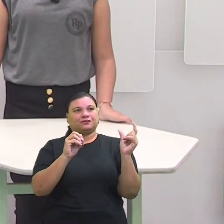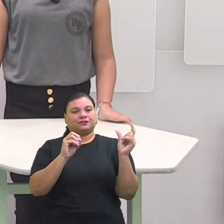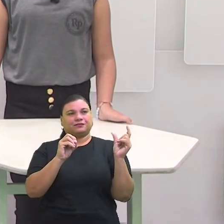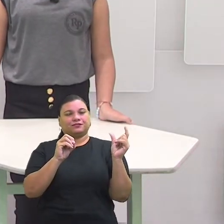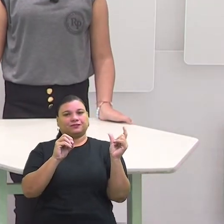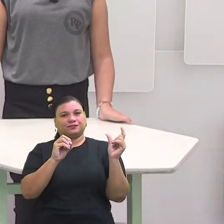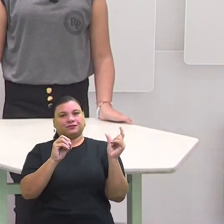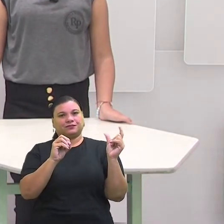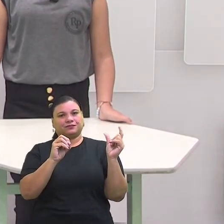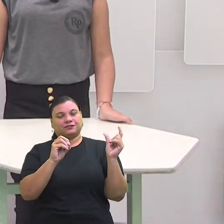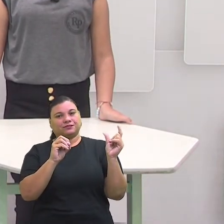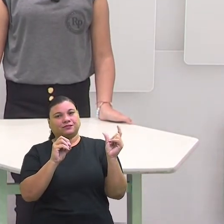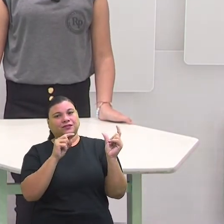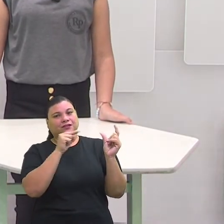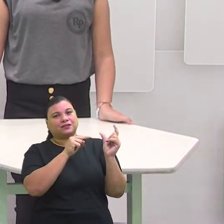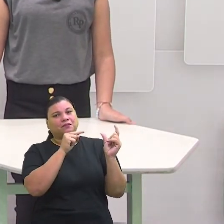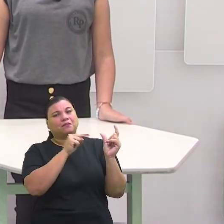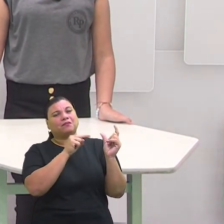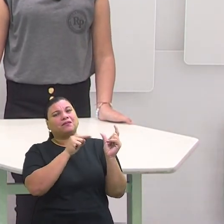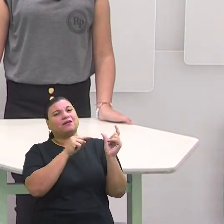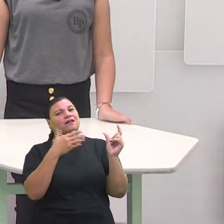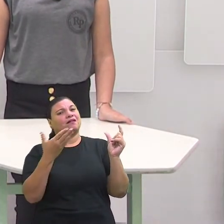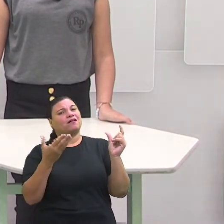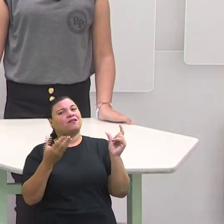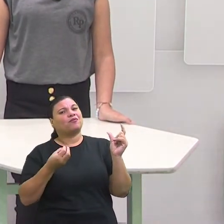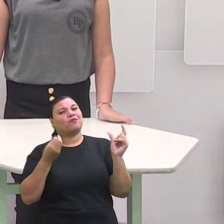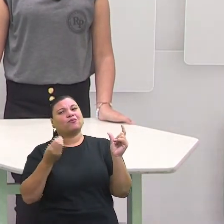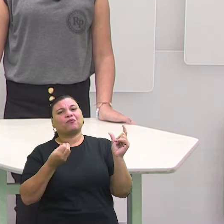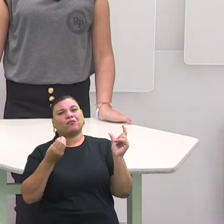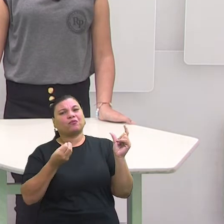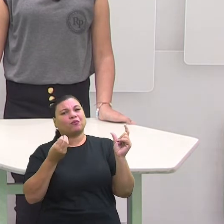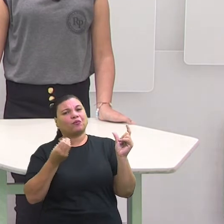E a palavra do Pedro está